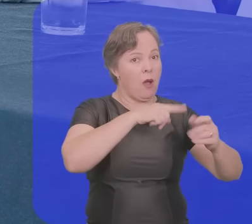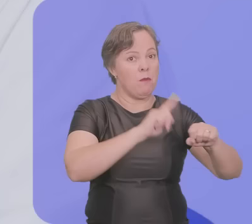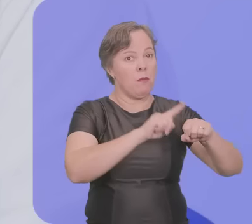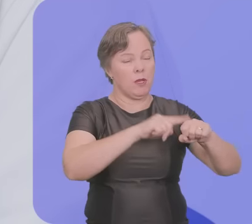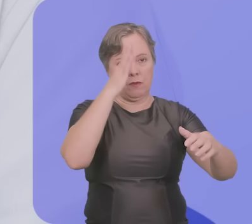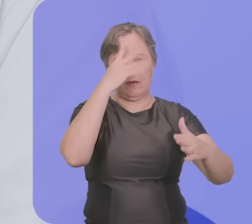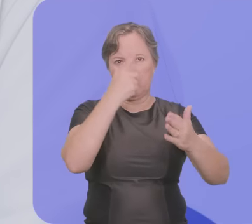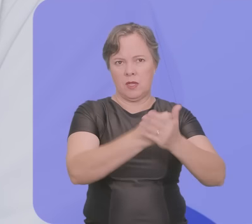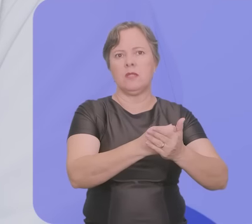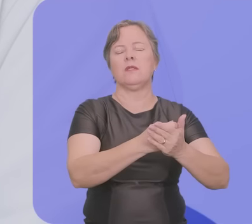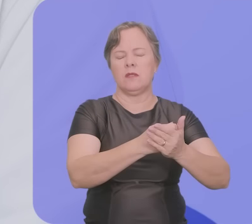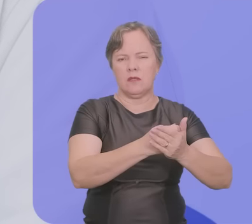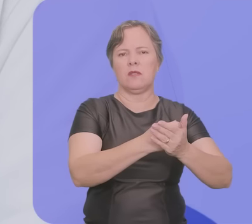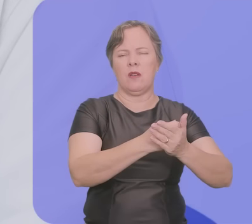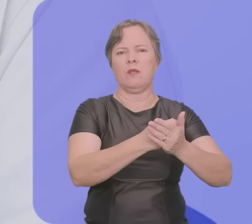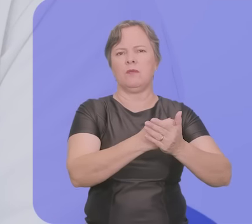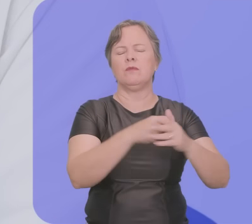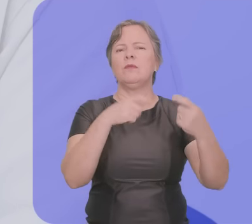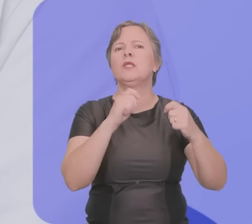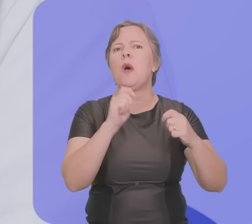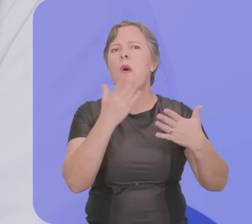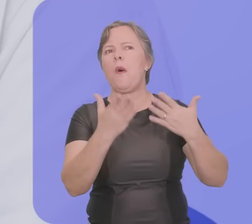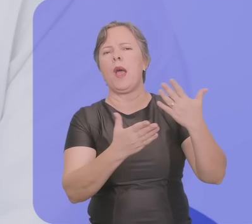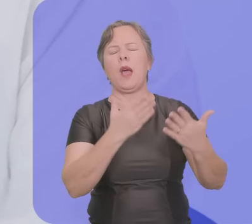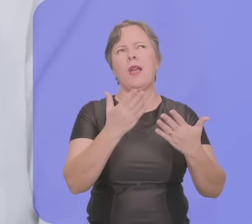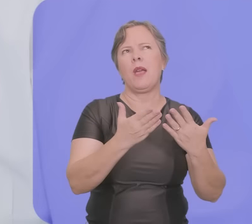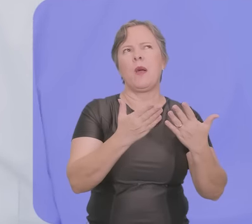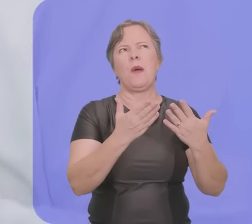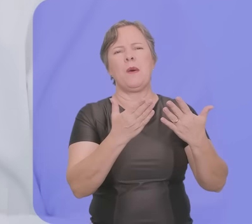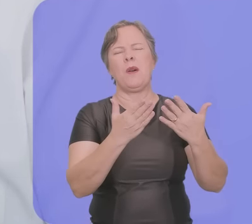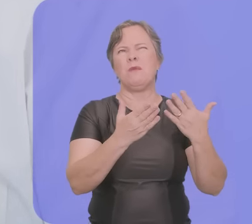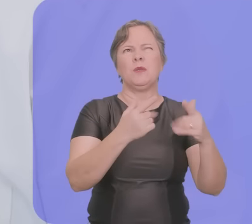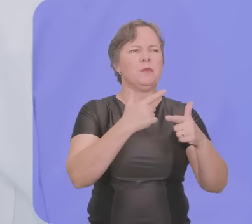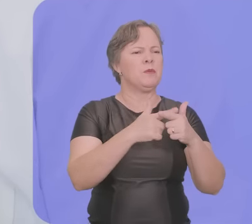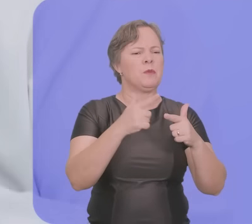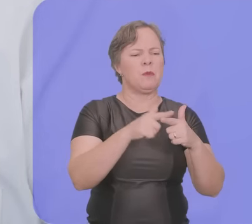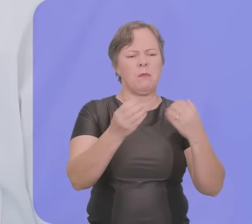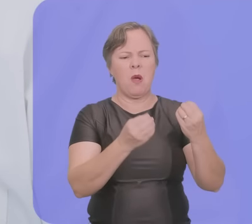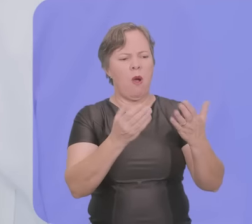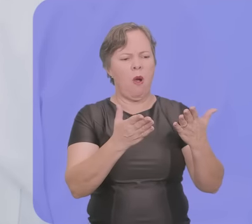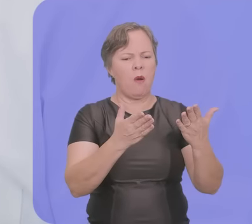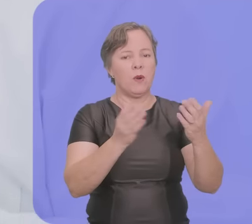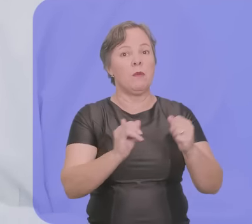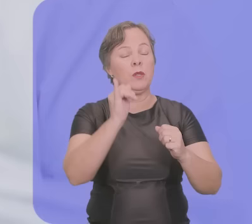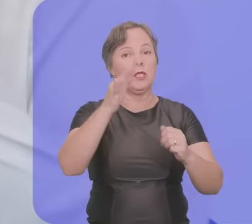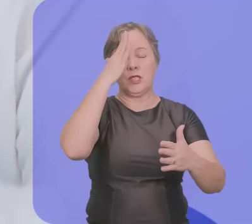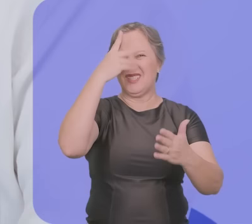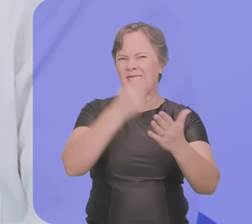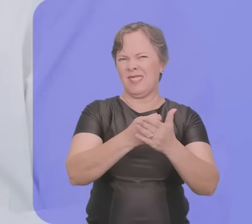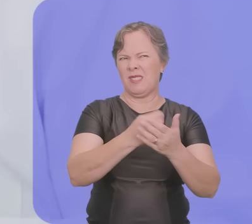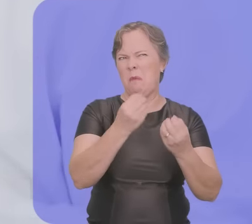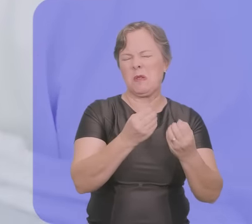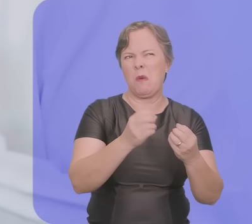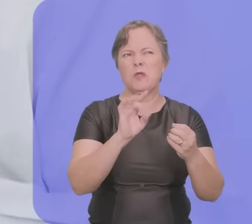decisão, a gente combate muito a questão de tomar decisão com base em